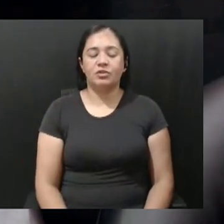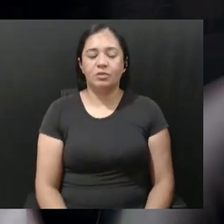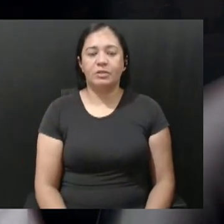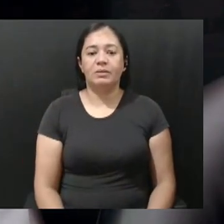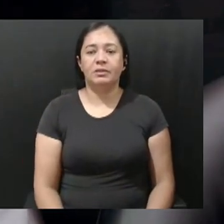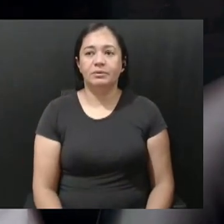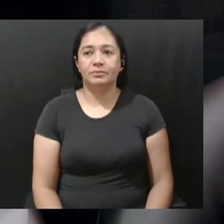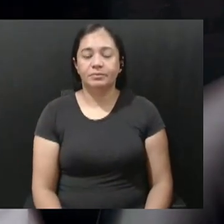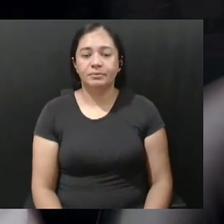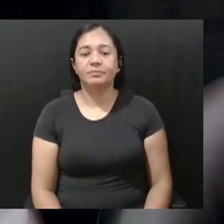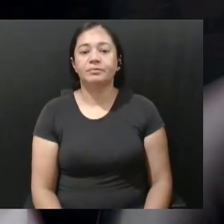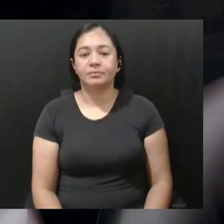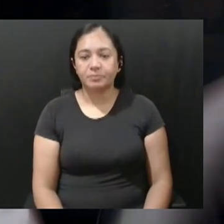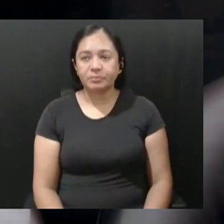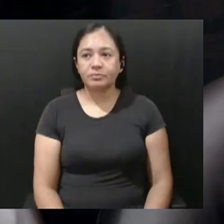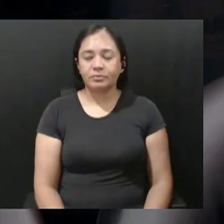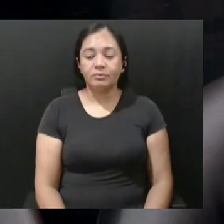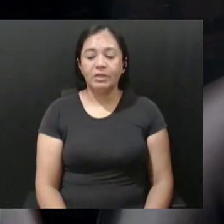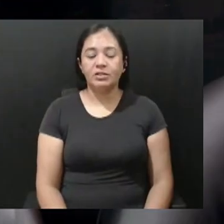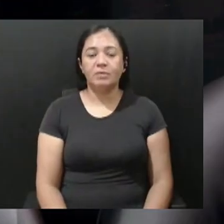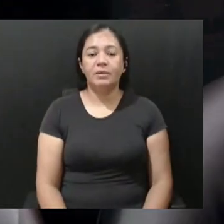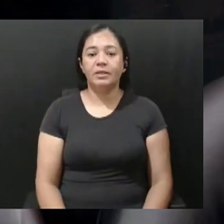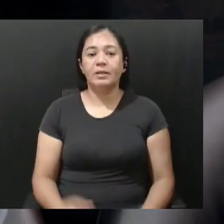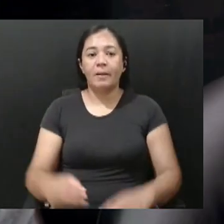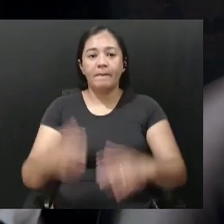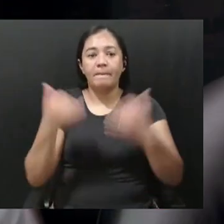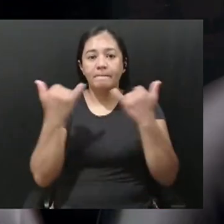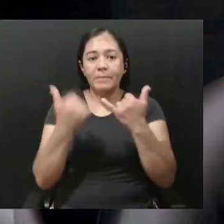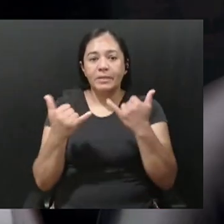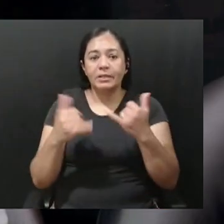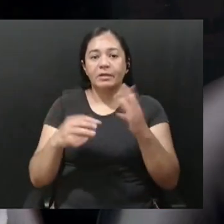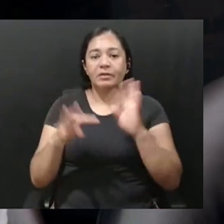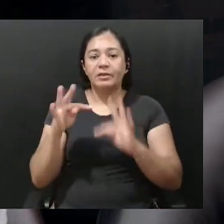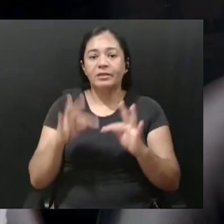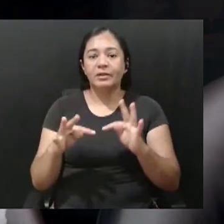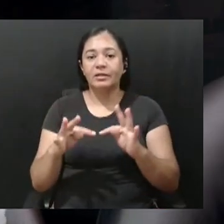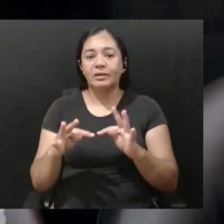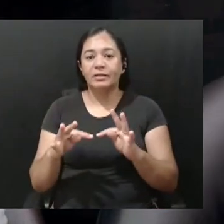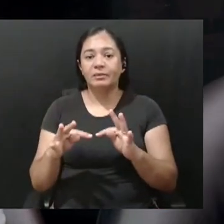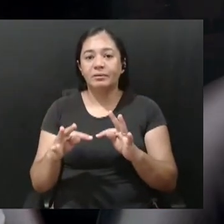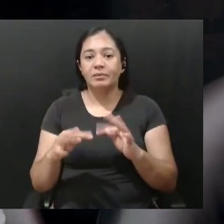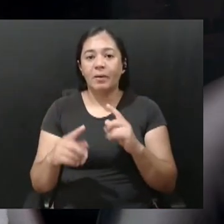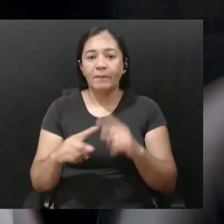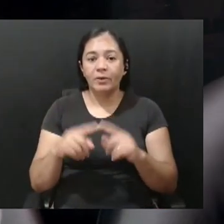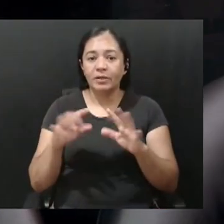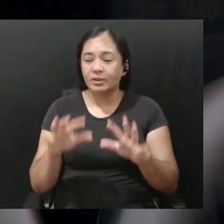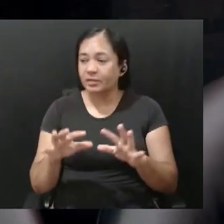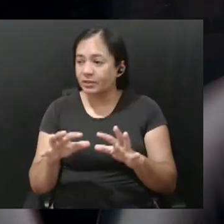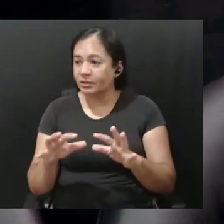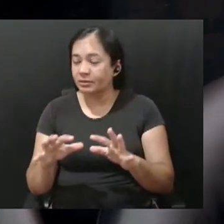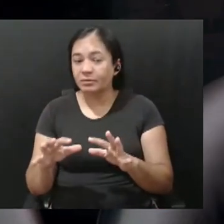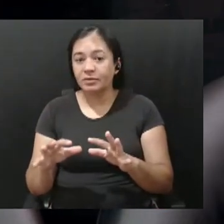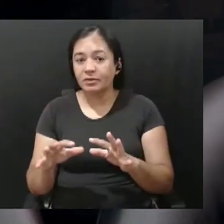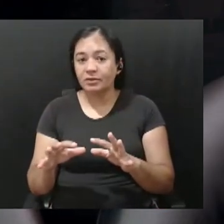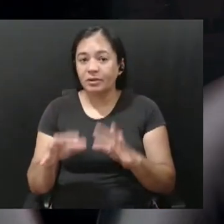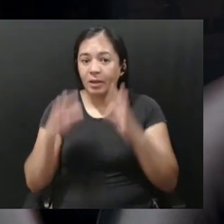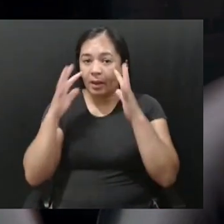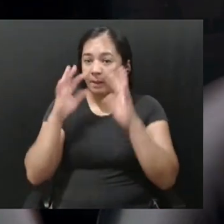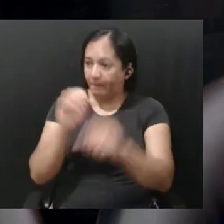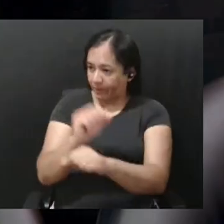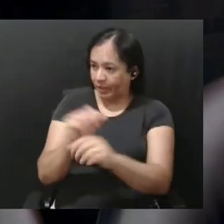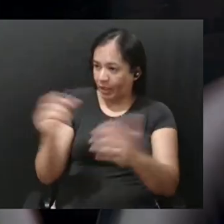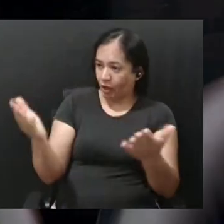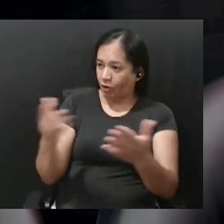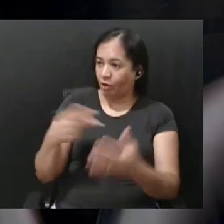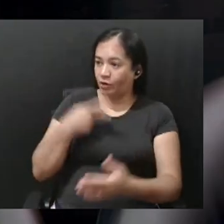tá fazendo terapia pelos outros, né? E não por ela, né? Sim, Então ela fala, não, porque isso não sei o que tá, mas deixa eu ouvir sobre você. Não, mas espera, não, mas agora deixa eu falar agora. Então, tem